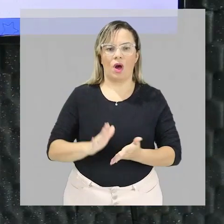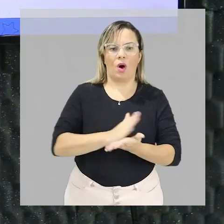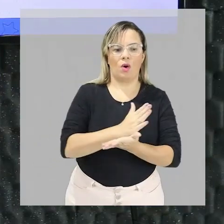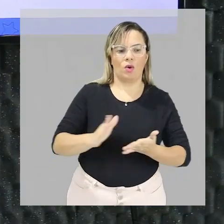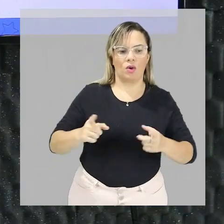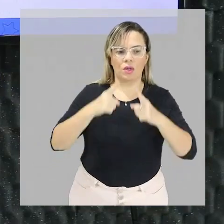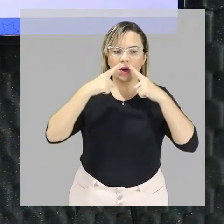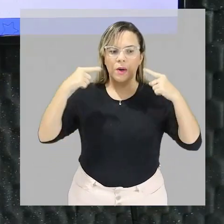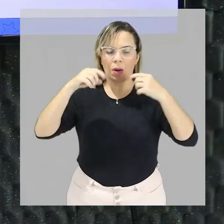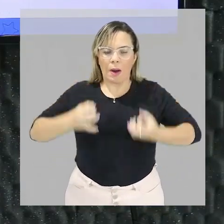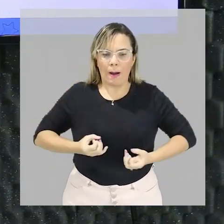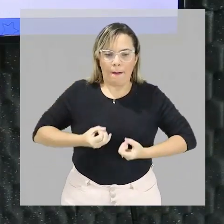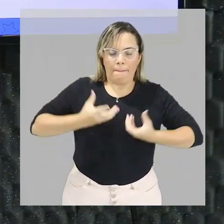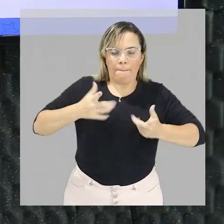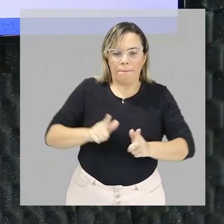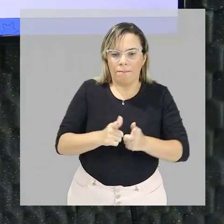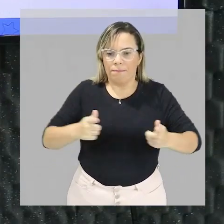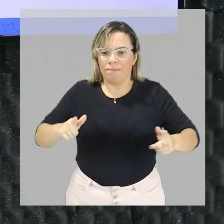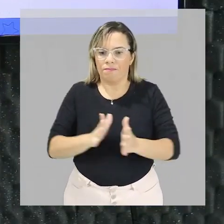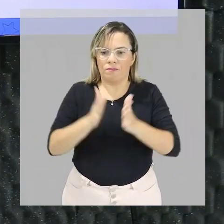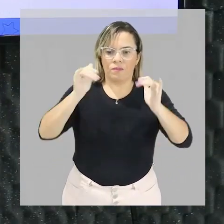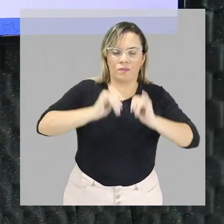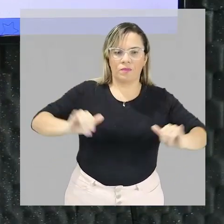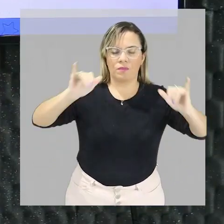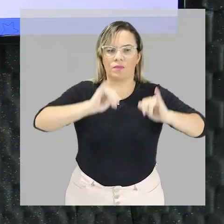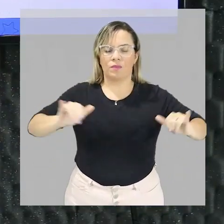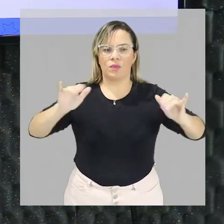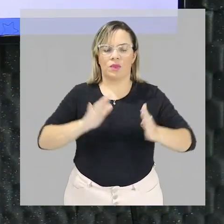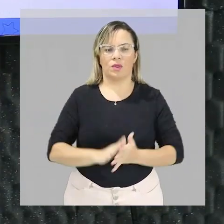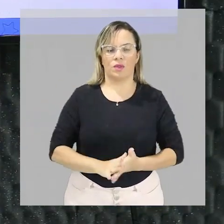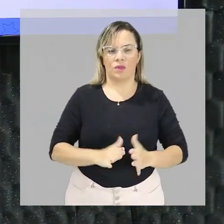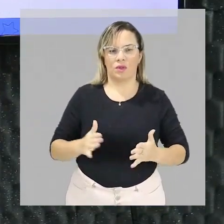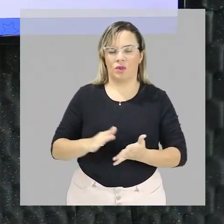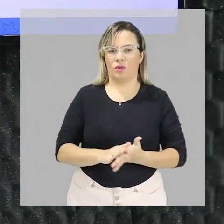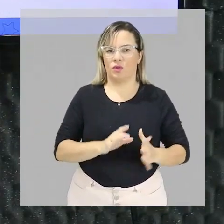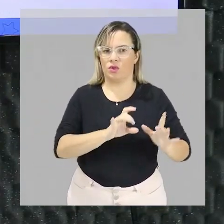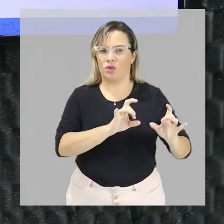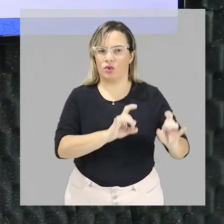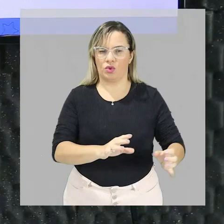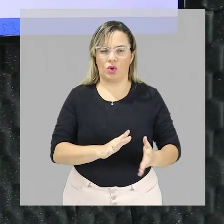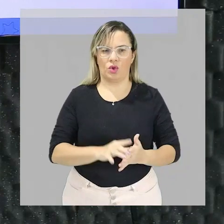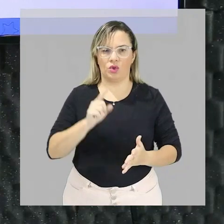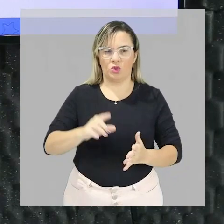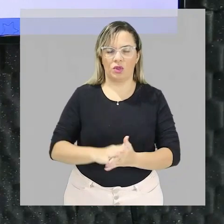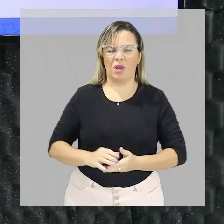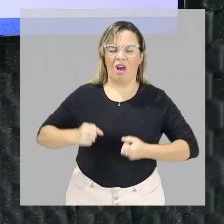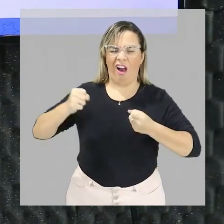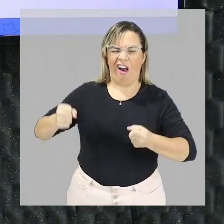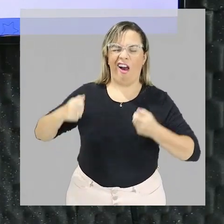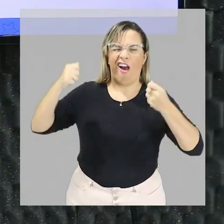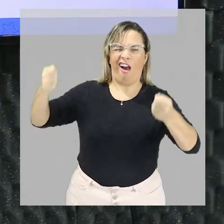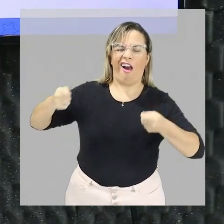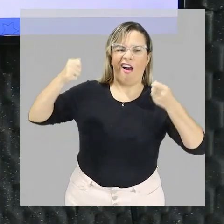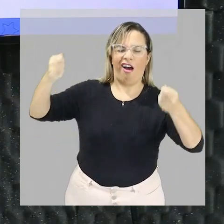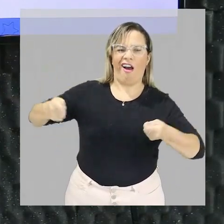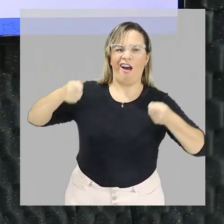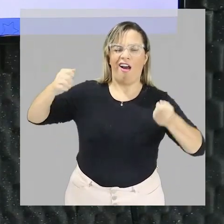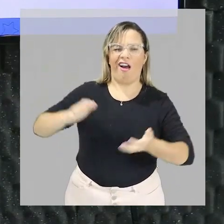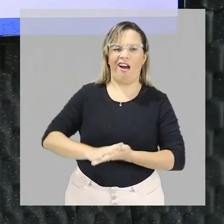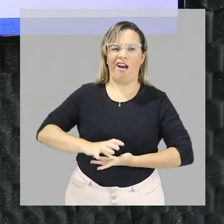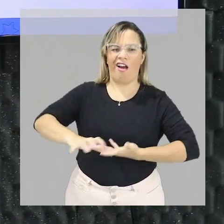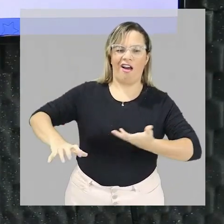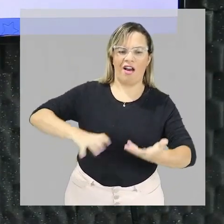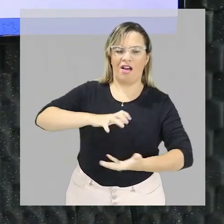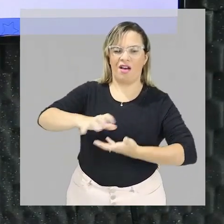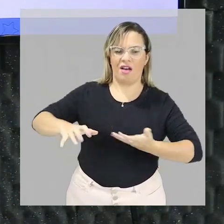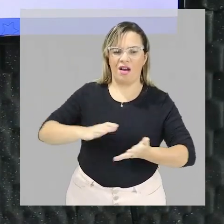musical, como instrumento de propaganda. Ou seja, nós não tivemos apenas música de protesto, principalmente a música popular